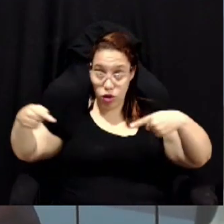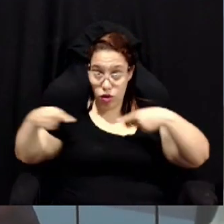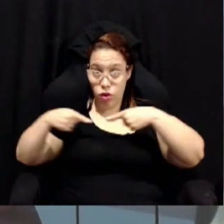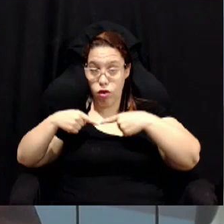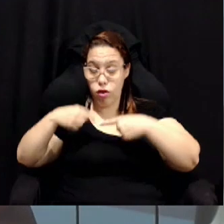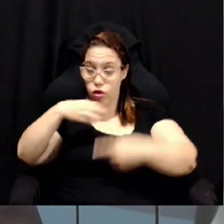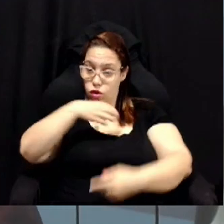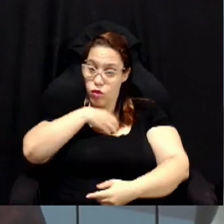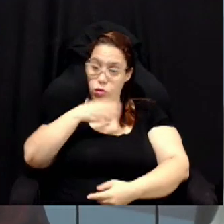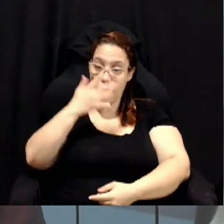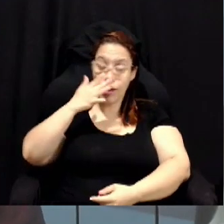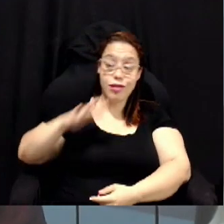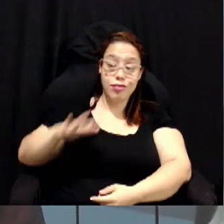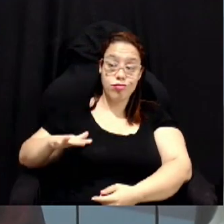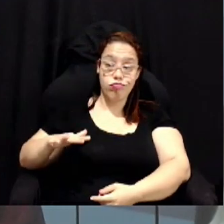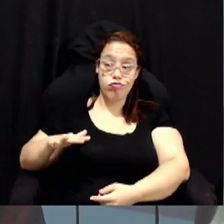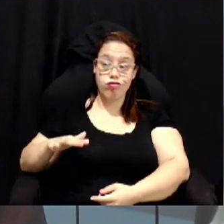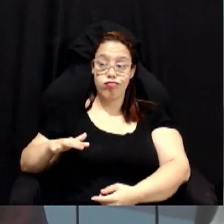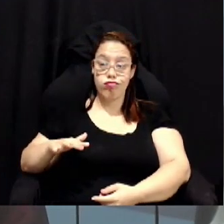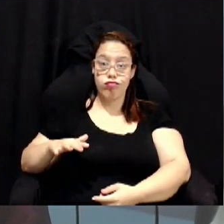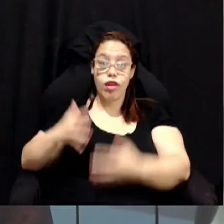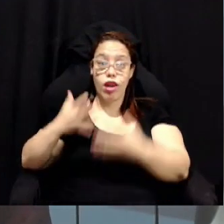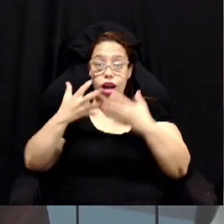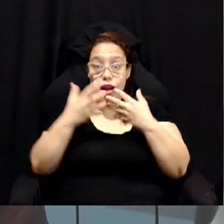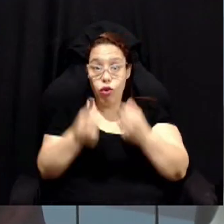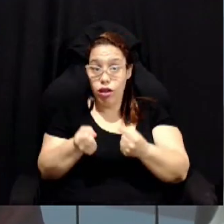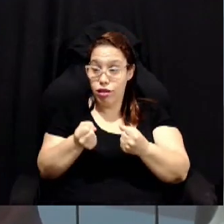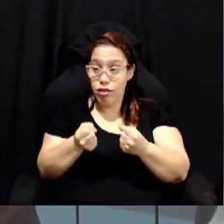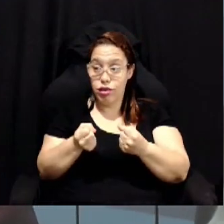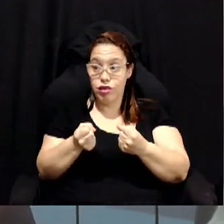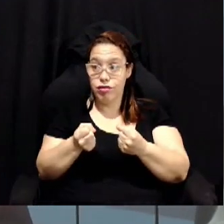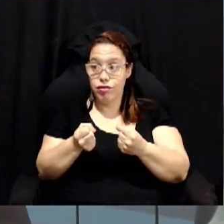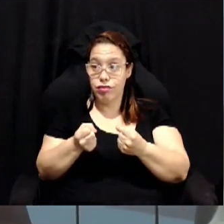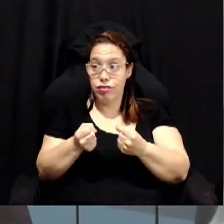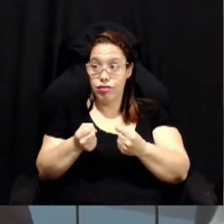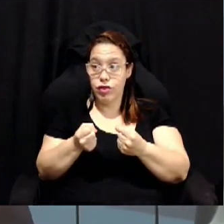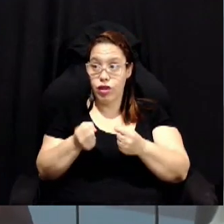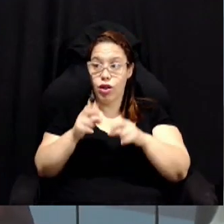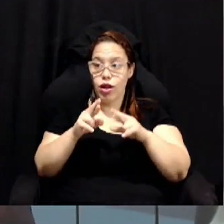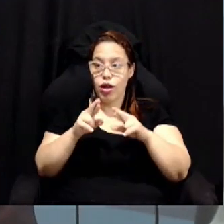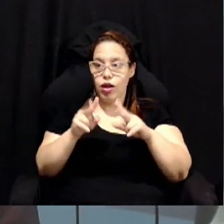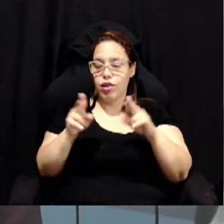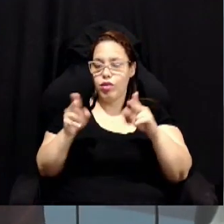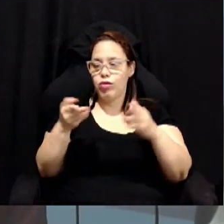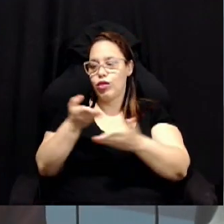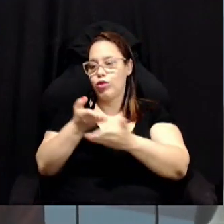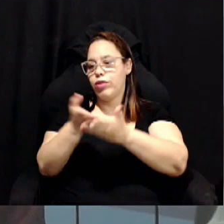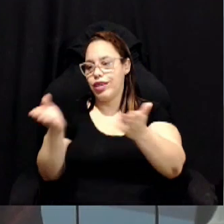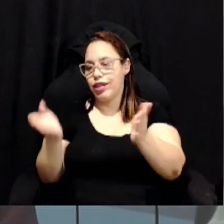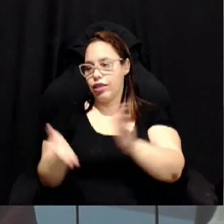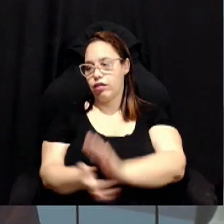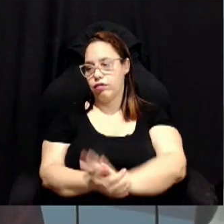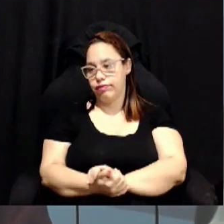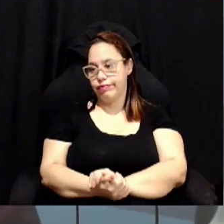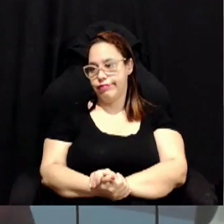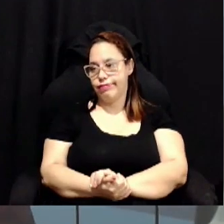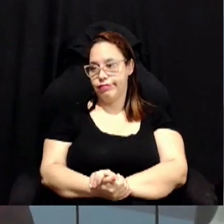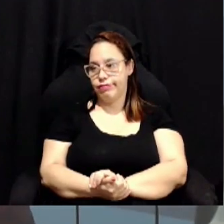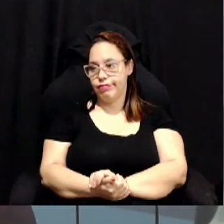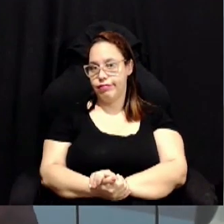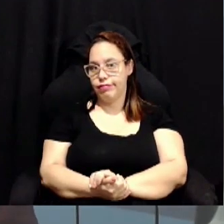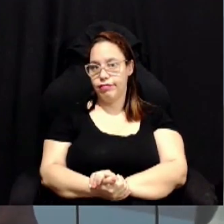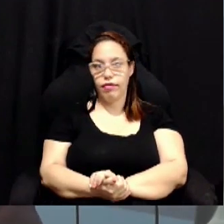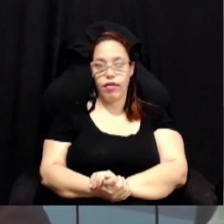crianças poderem ser acolhidas, seria muito diferente para eles. E aí aquilo